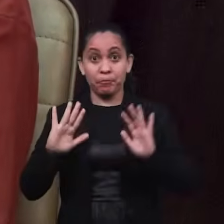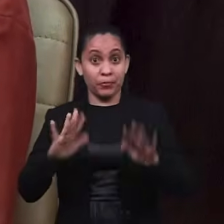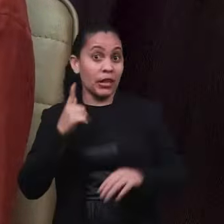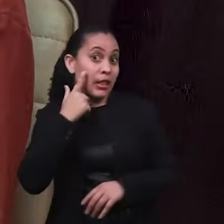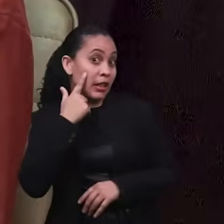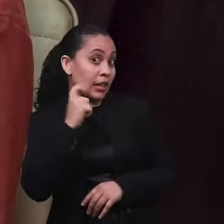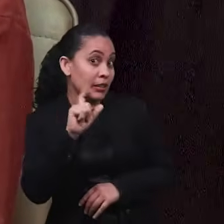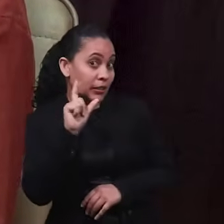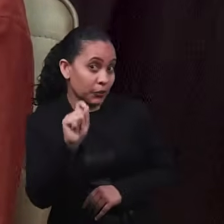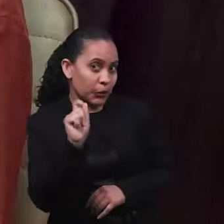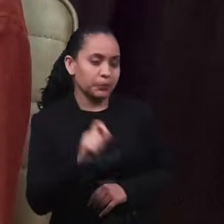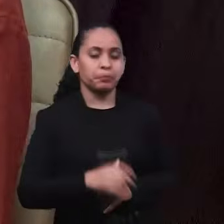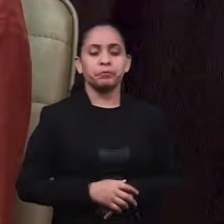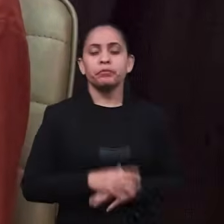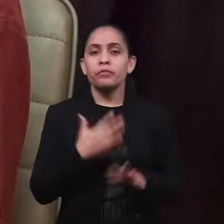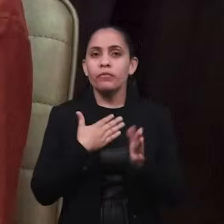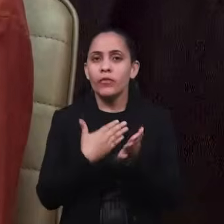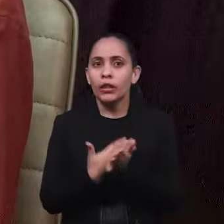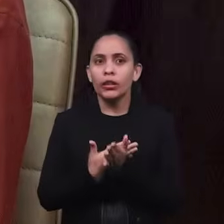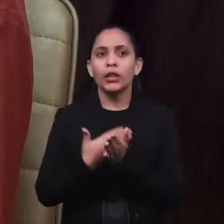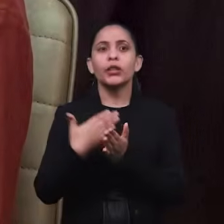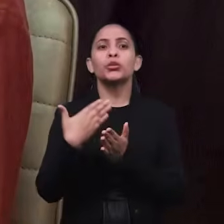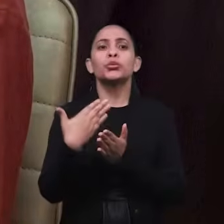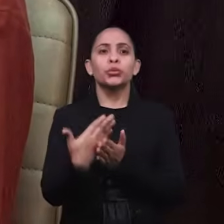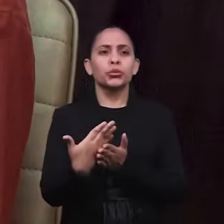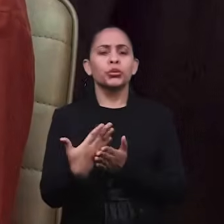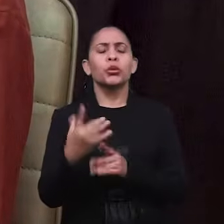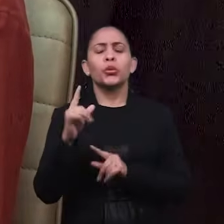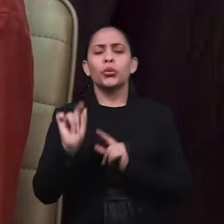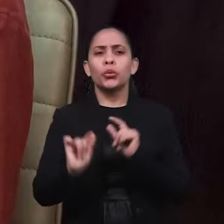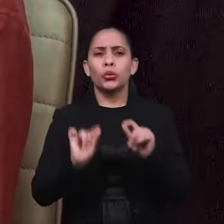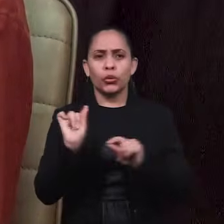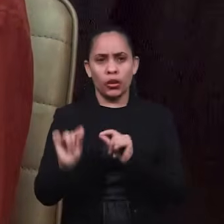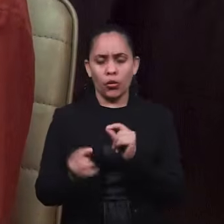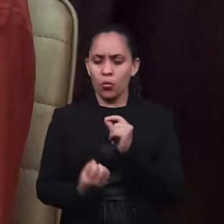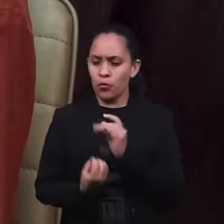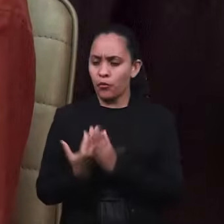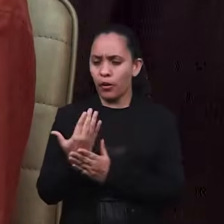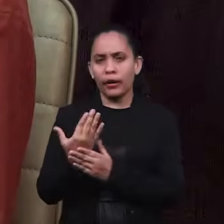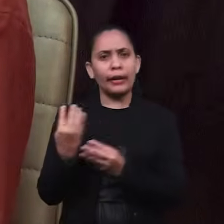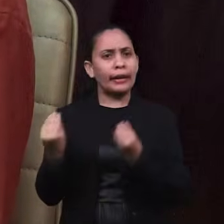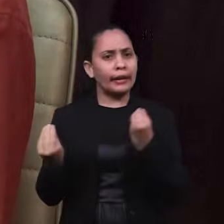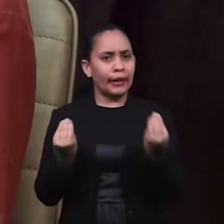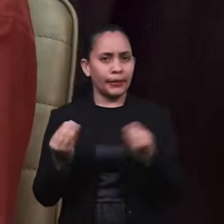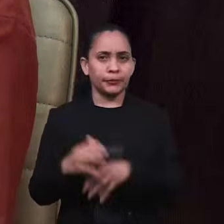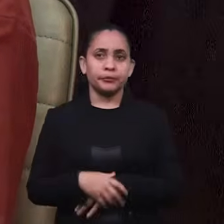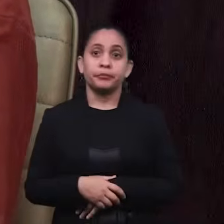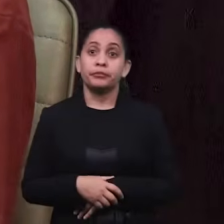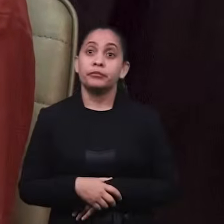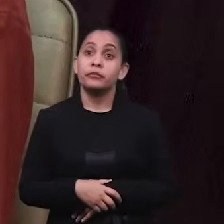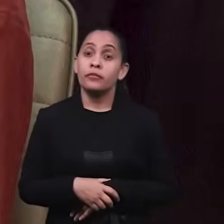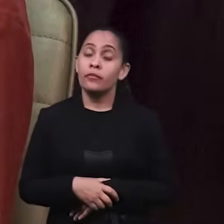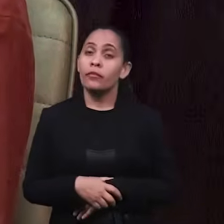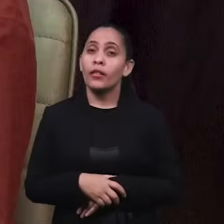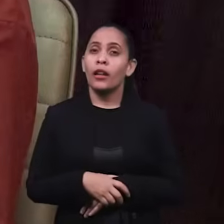gente falar desde o início mesmo, né? Do que a origem desse kombucha. Kombucha vem